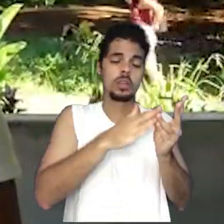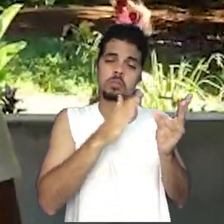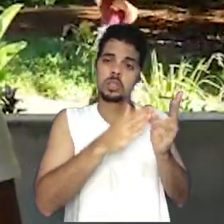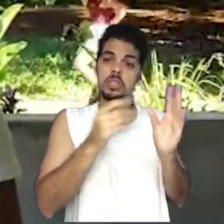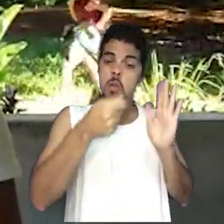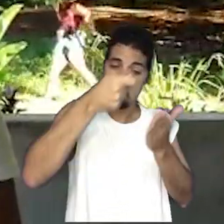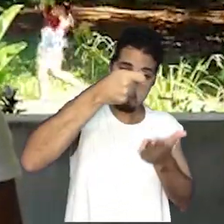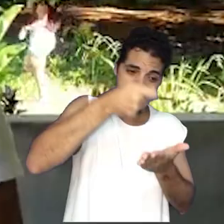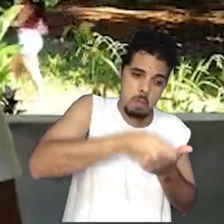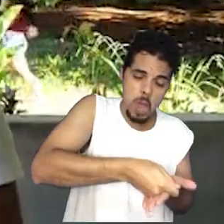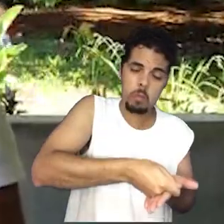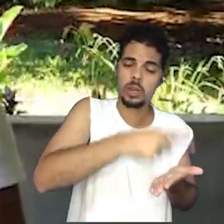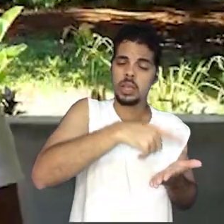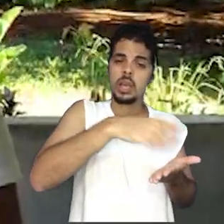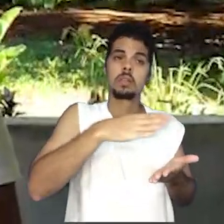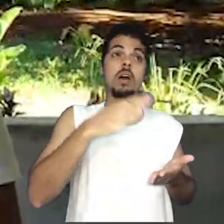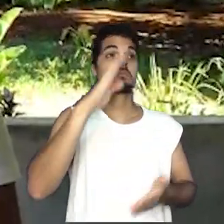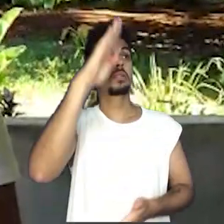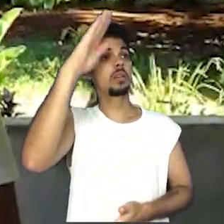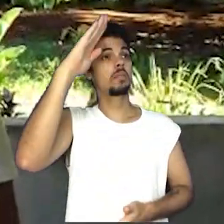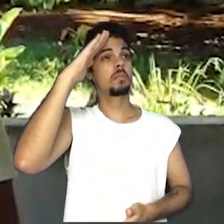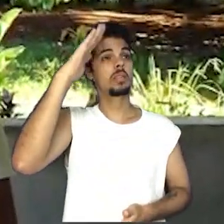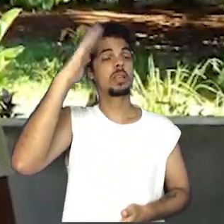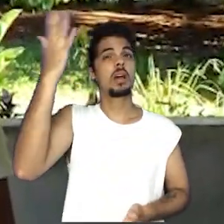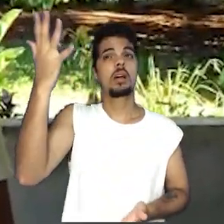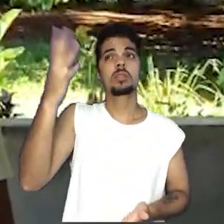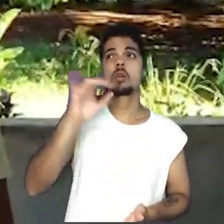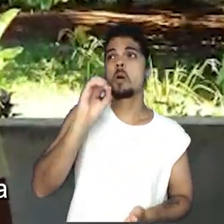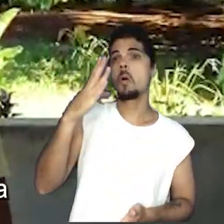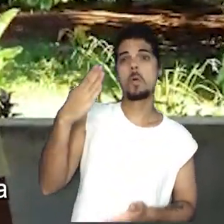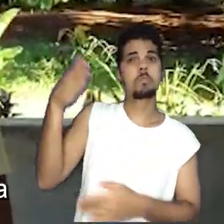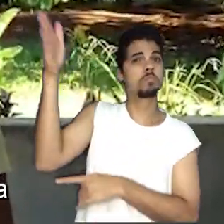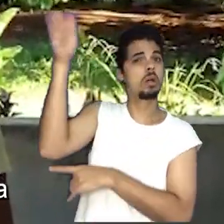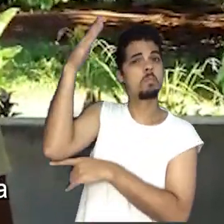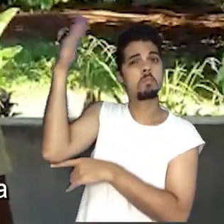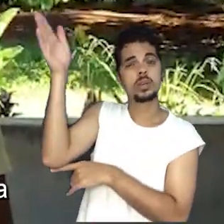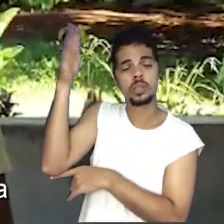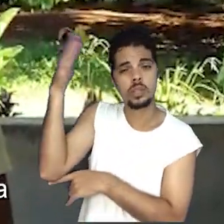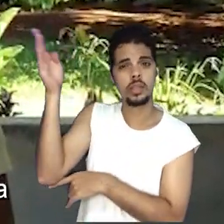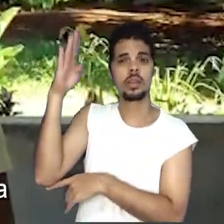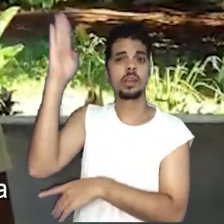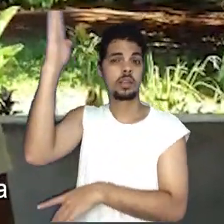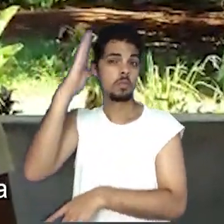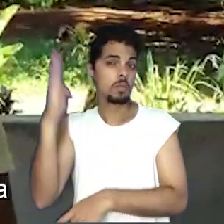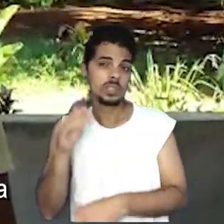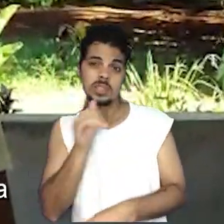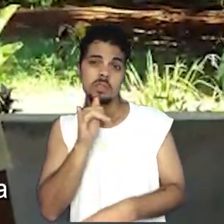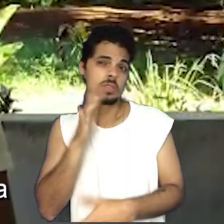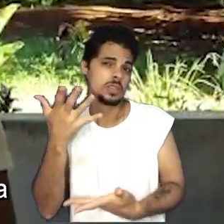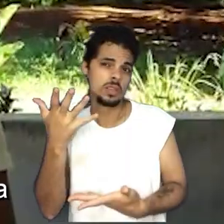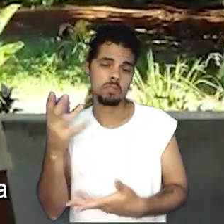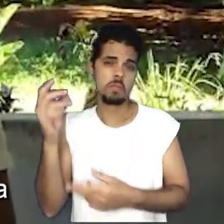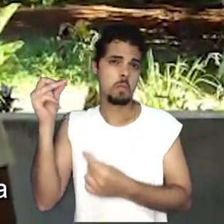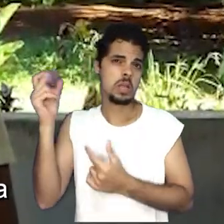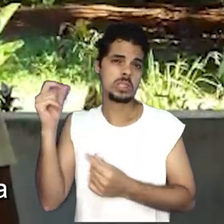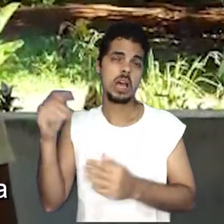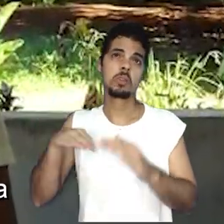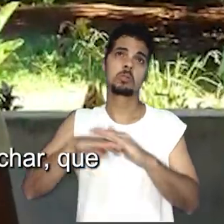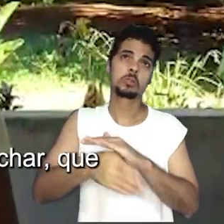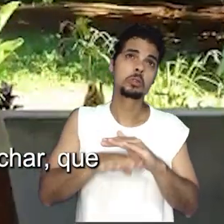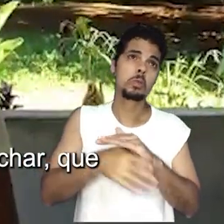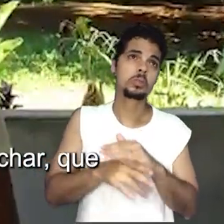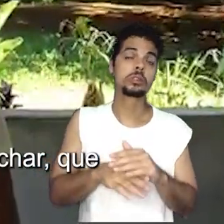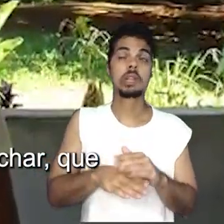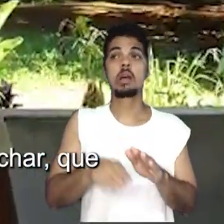foi o símbolo de 7 de setembro, né, que era imposto nas escolas. Antigamente, né, até a época que eu estudei também, que